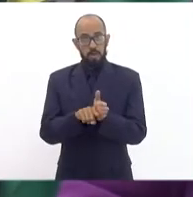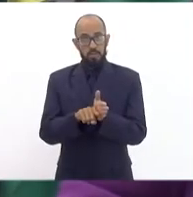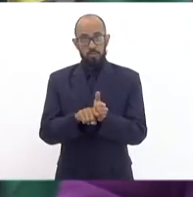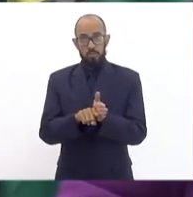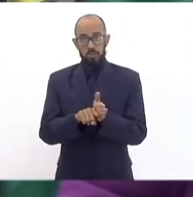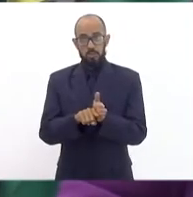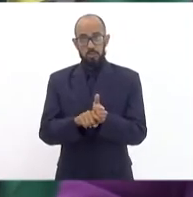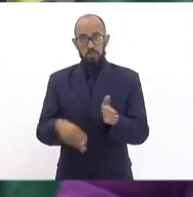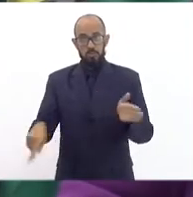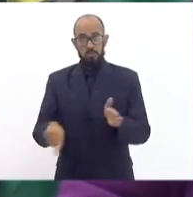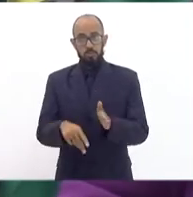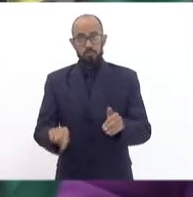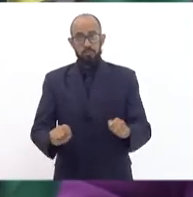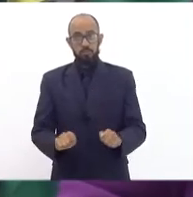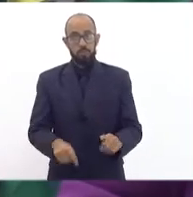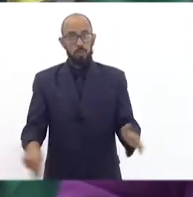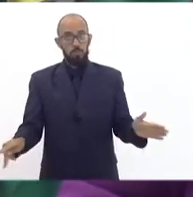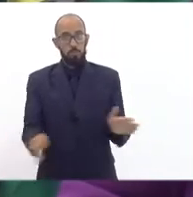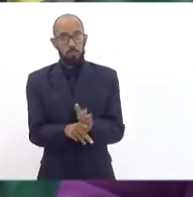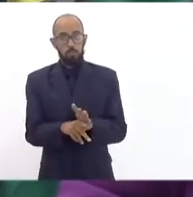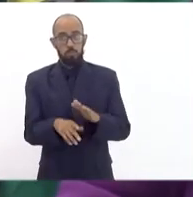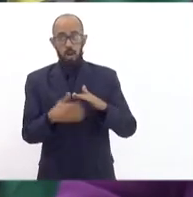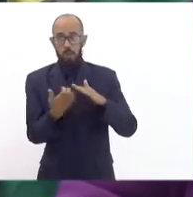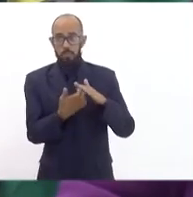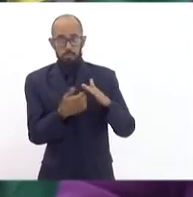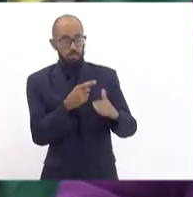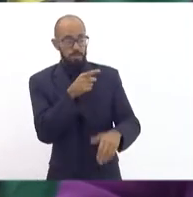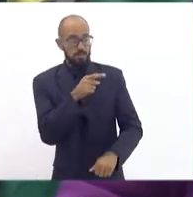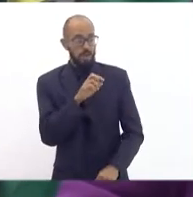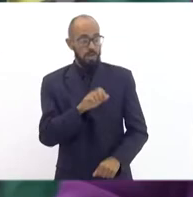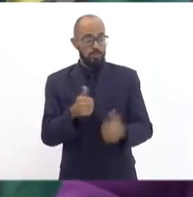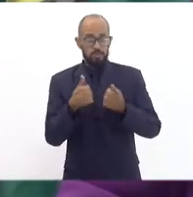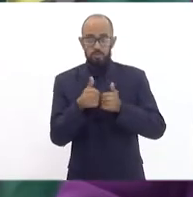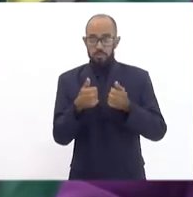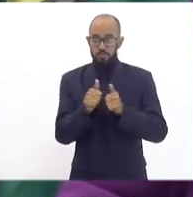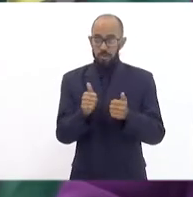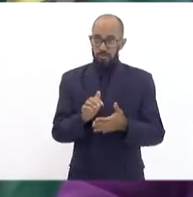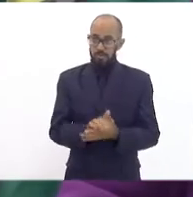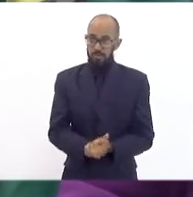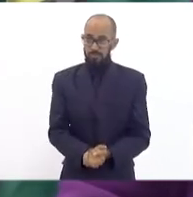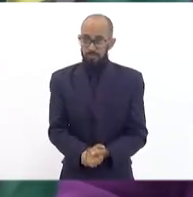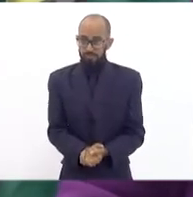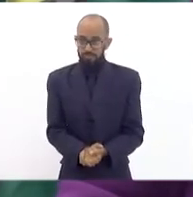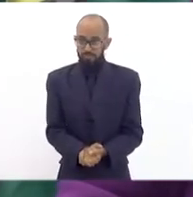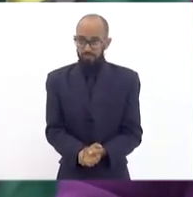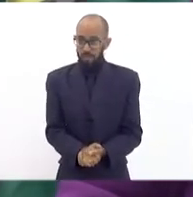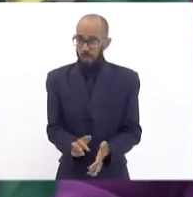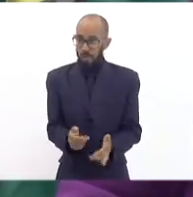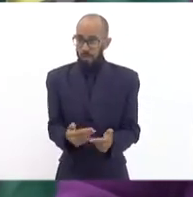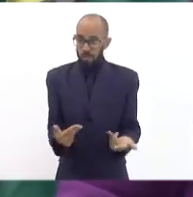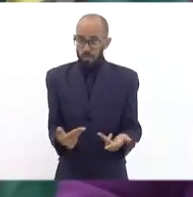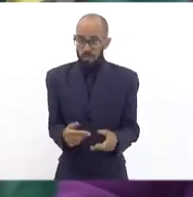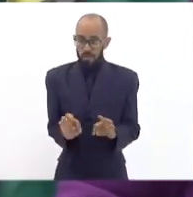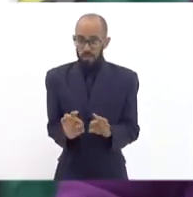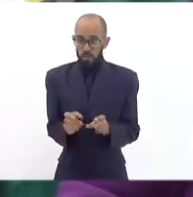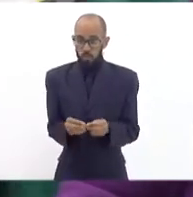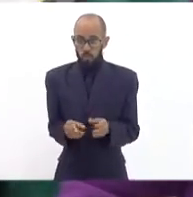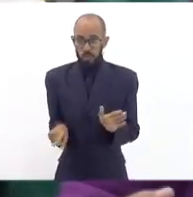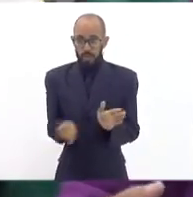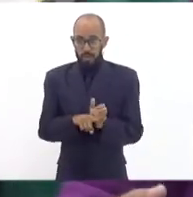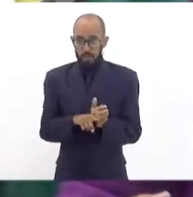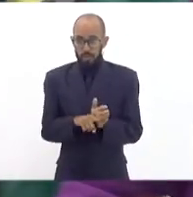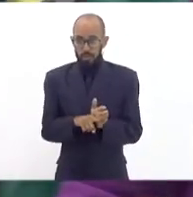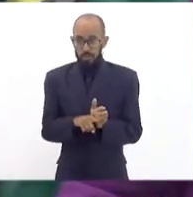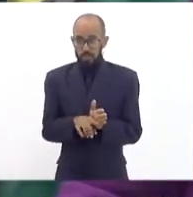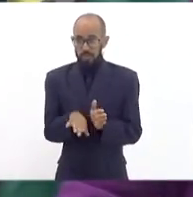até por parte de empresários dos transportes. Quer dizer, ou seja, um negócio totalmente negativo e